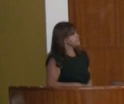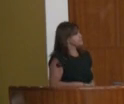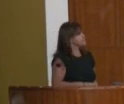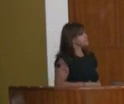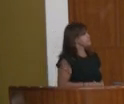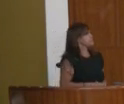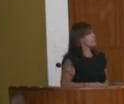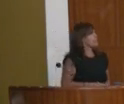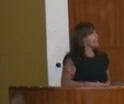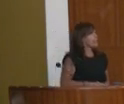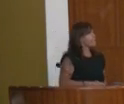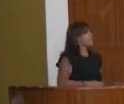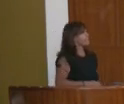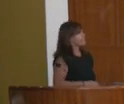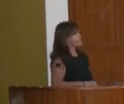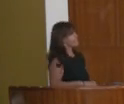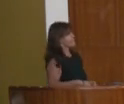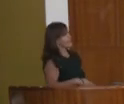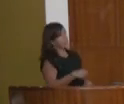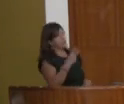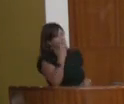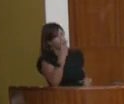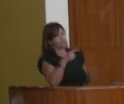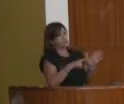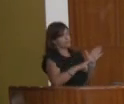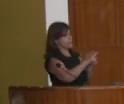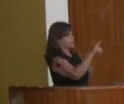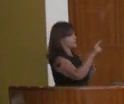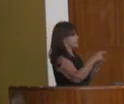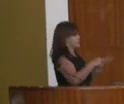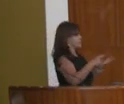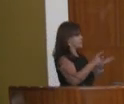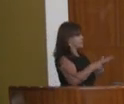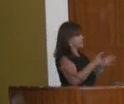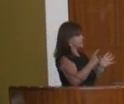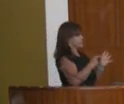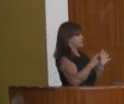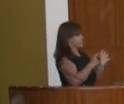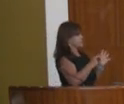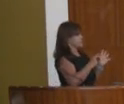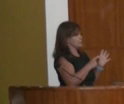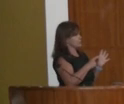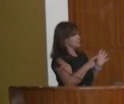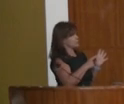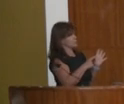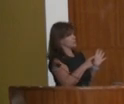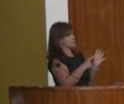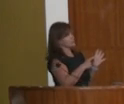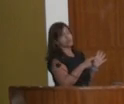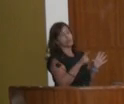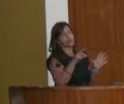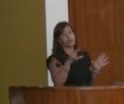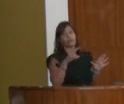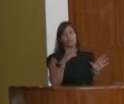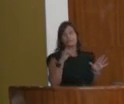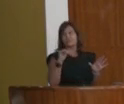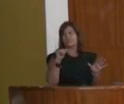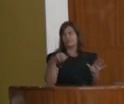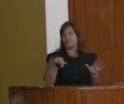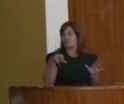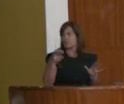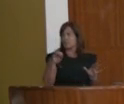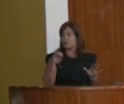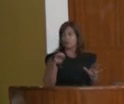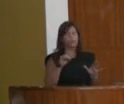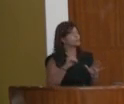Então, vamos voltando às perguntas. Temos mais duas, deputado, para encerrar. Senhor Luciano Belletti,